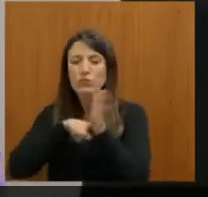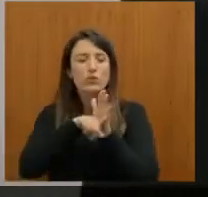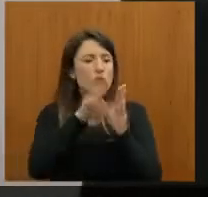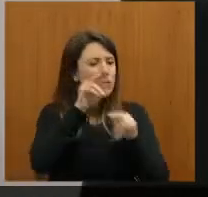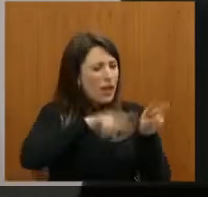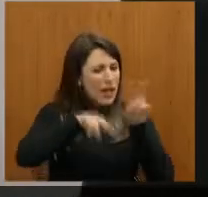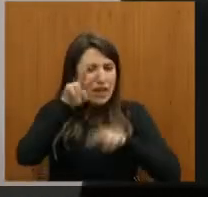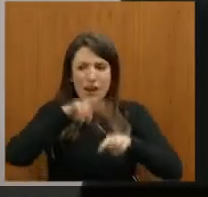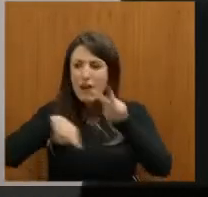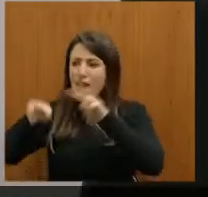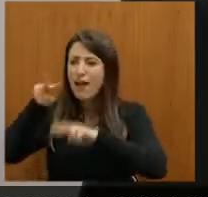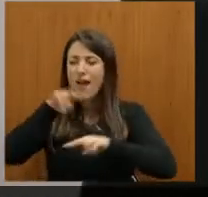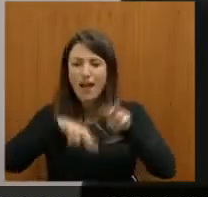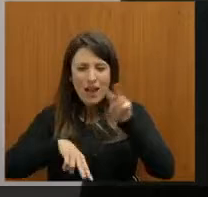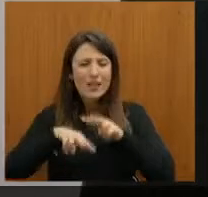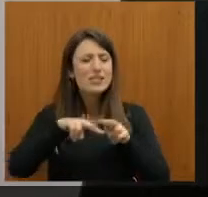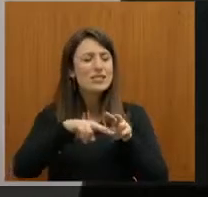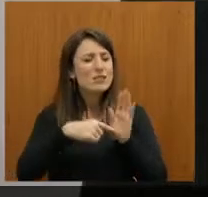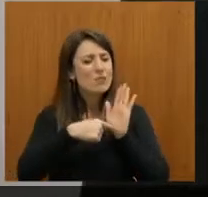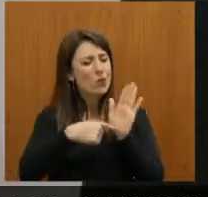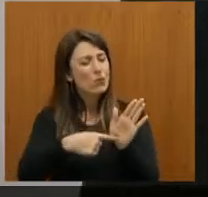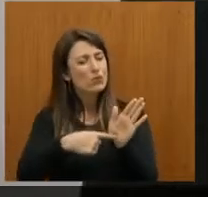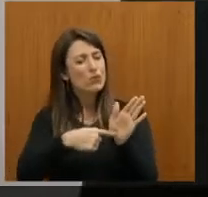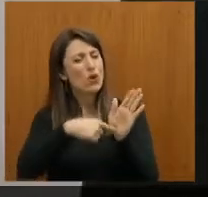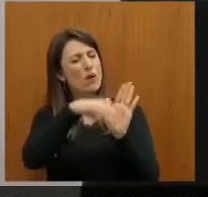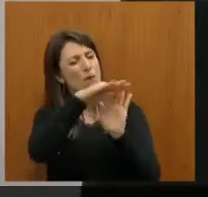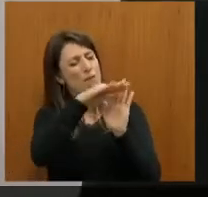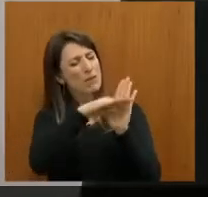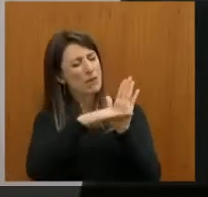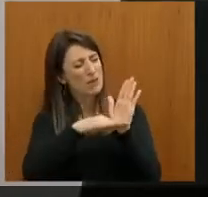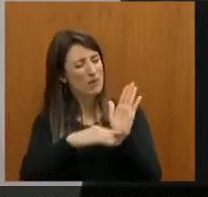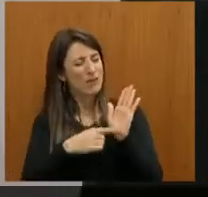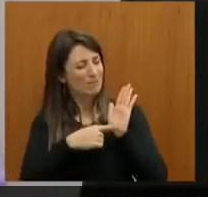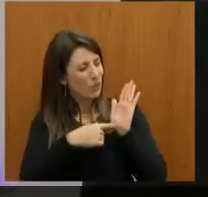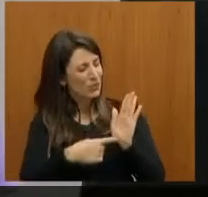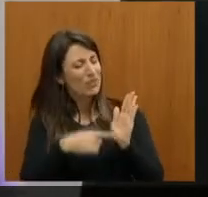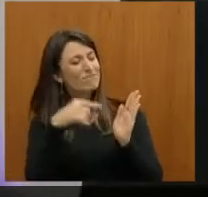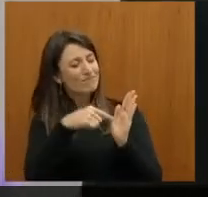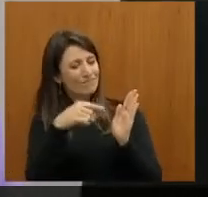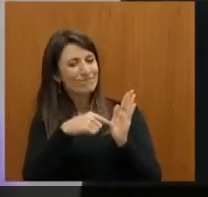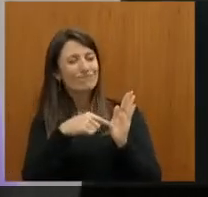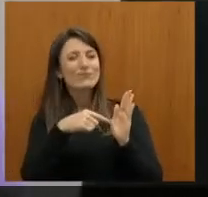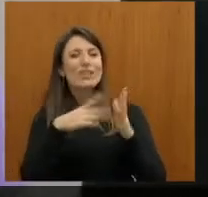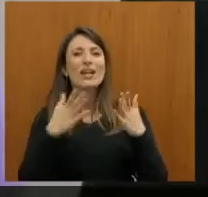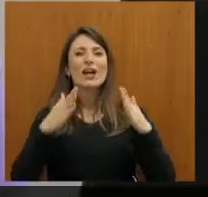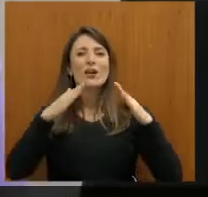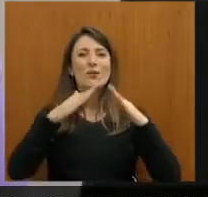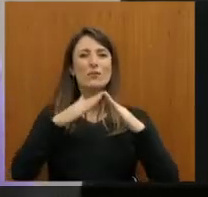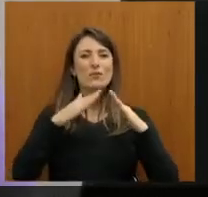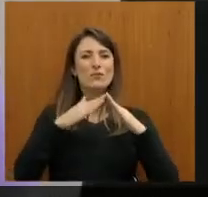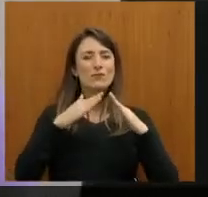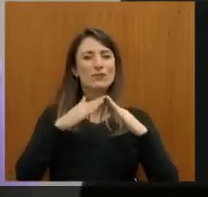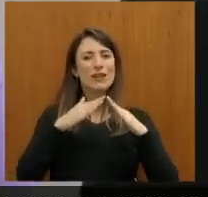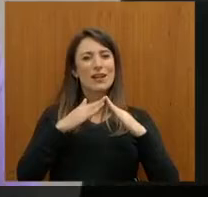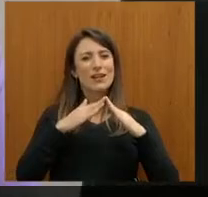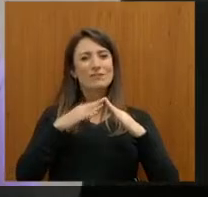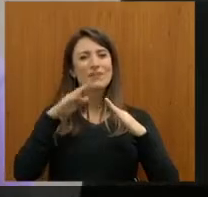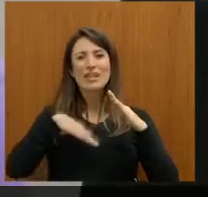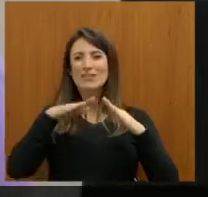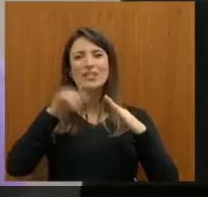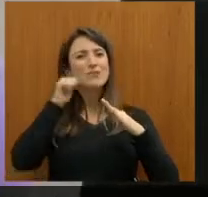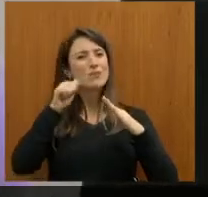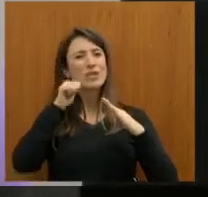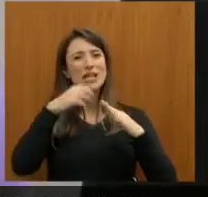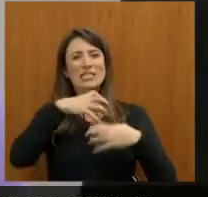registrando e reafirmando o doutor que o lar é um ambiente mais inseguro para as mulheres e para as